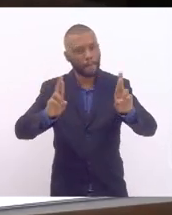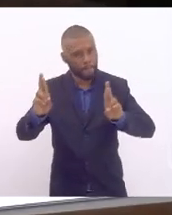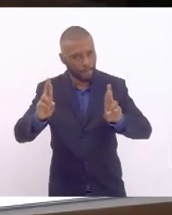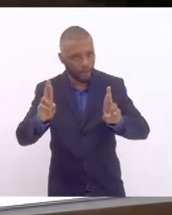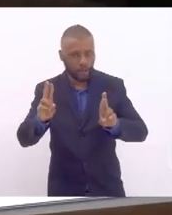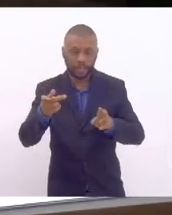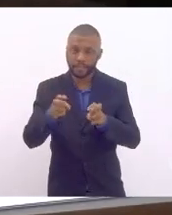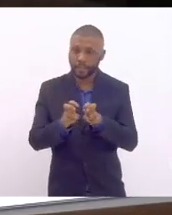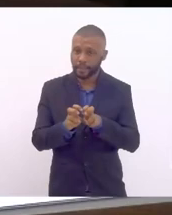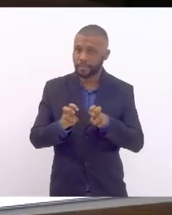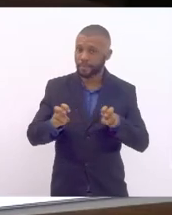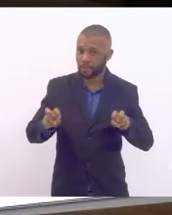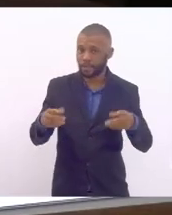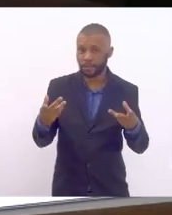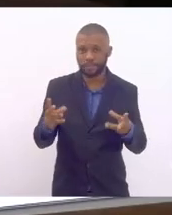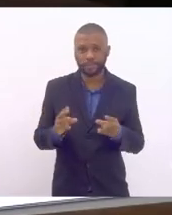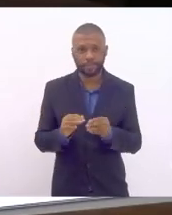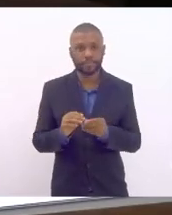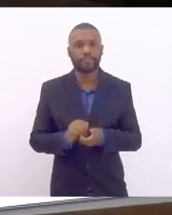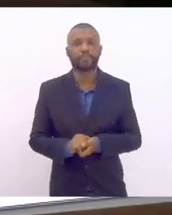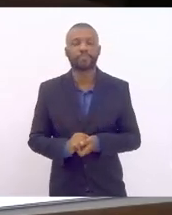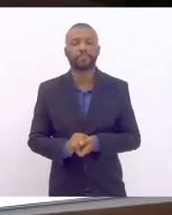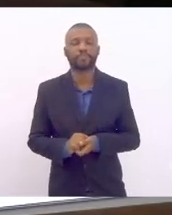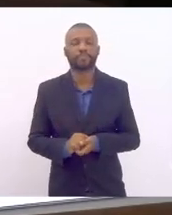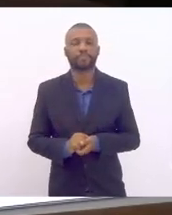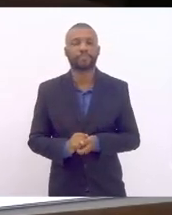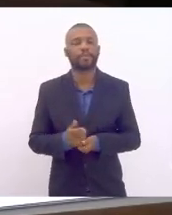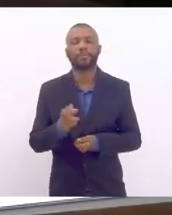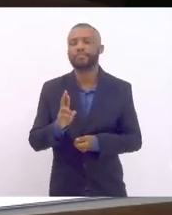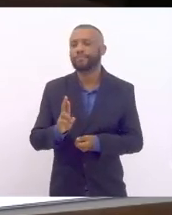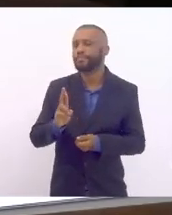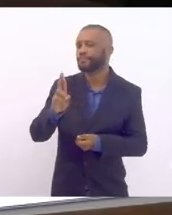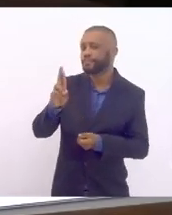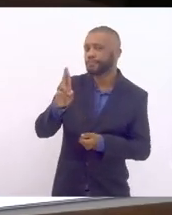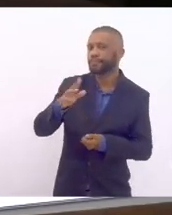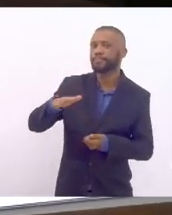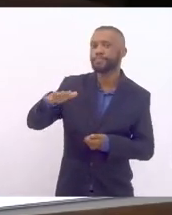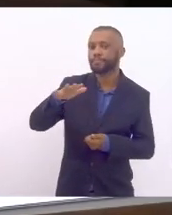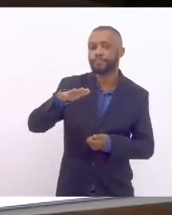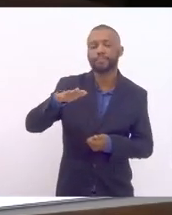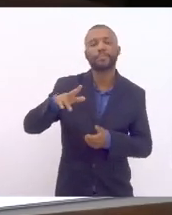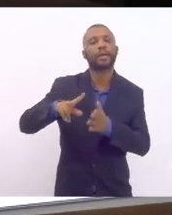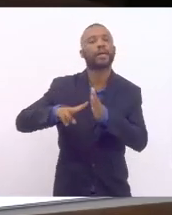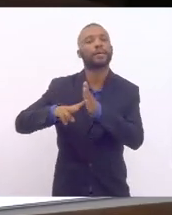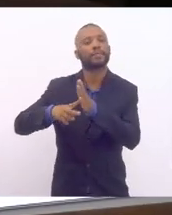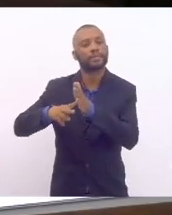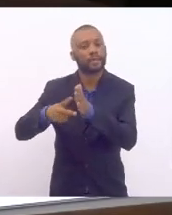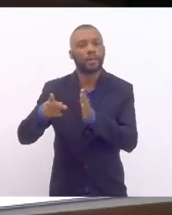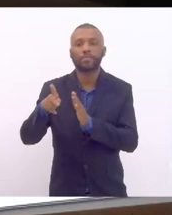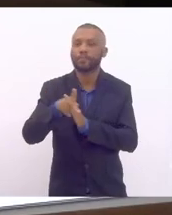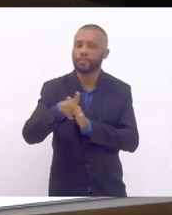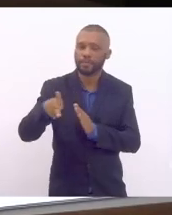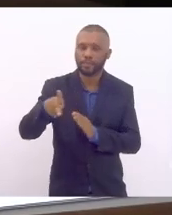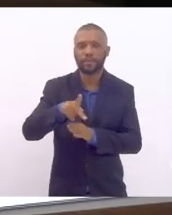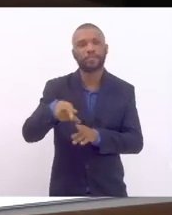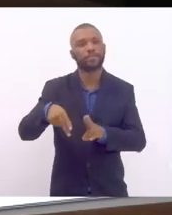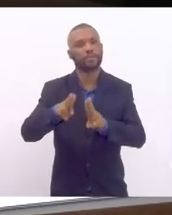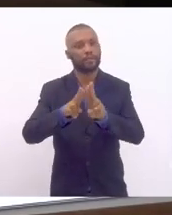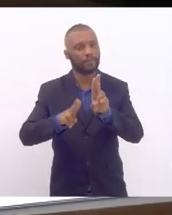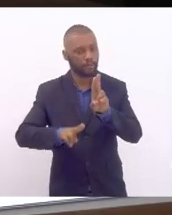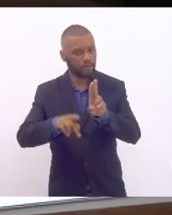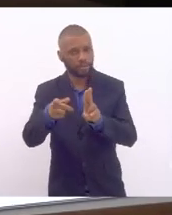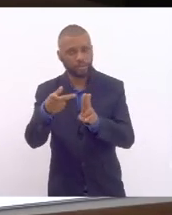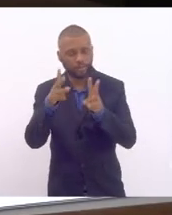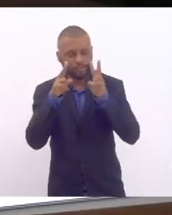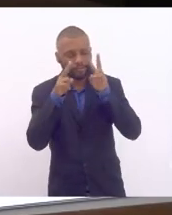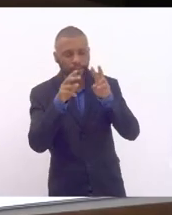nessa mesa sal das a representação sindical dos professores da UFRJ que vejo aqui na